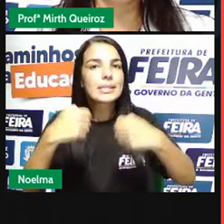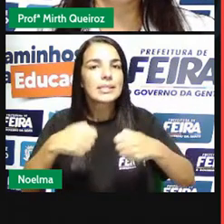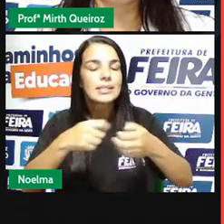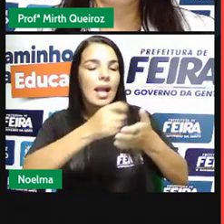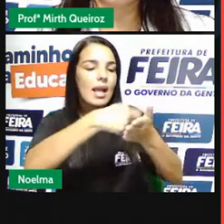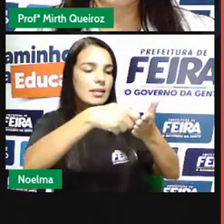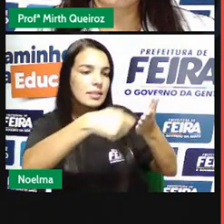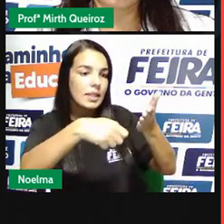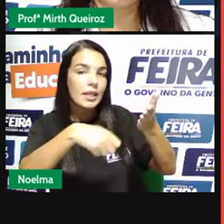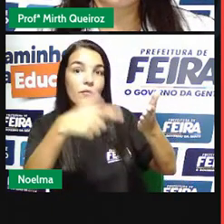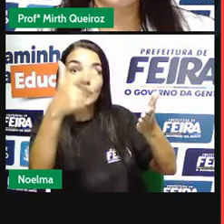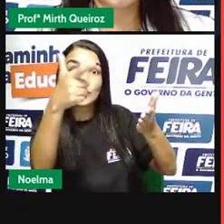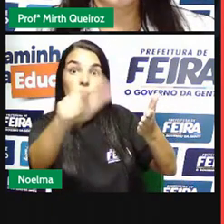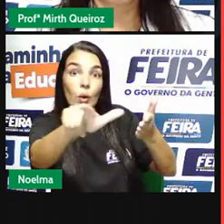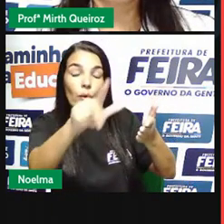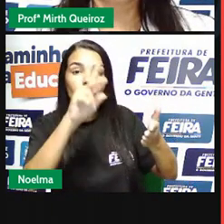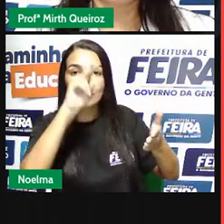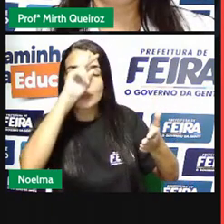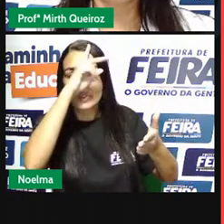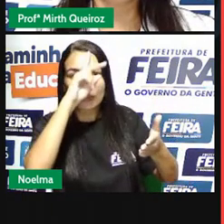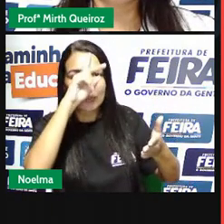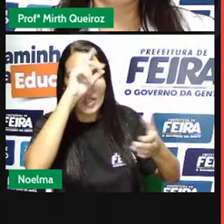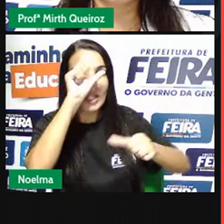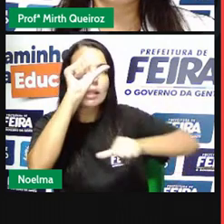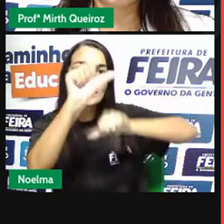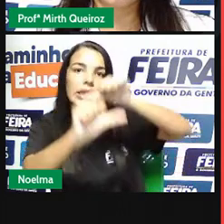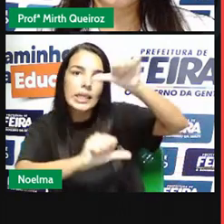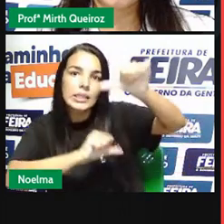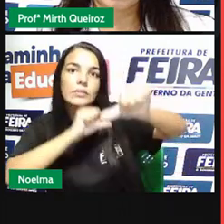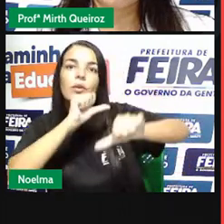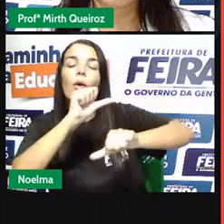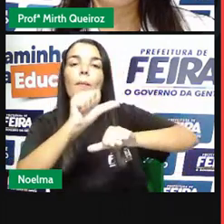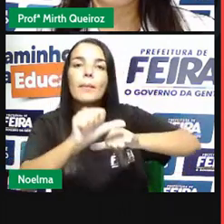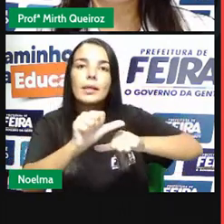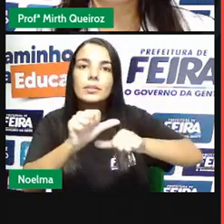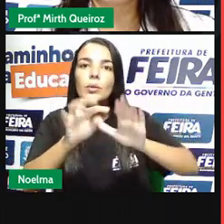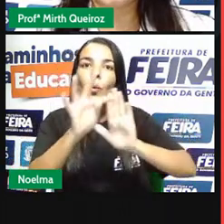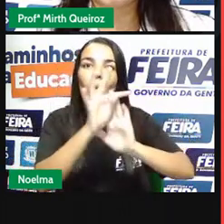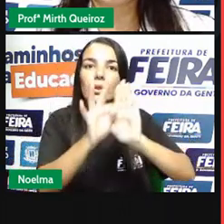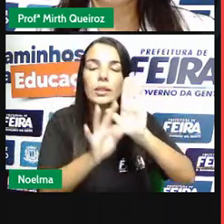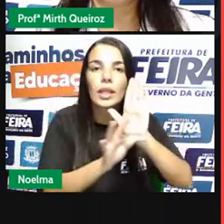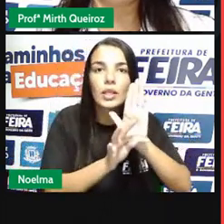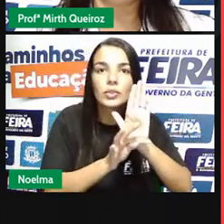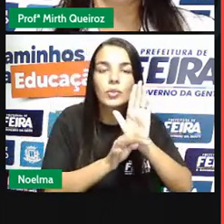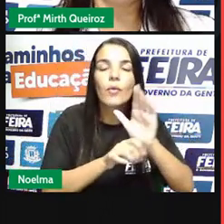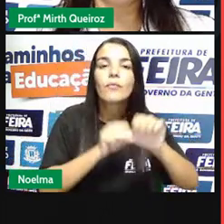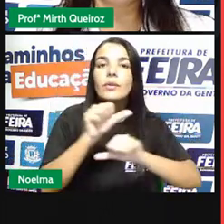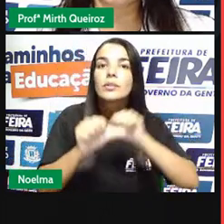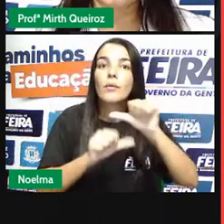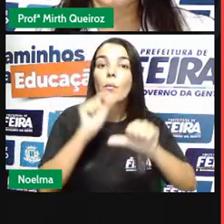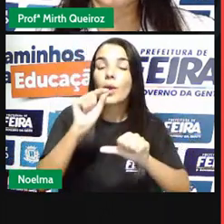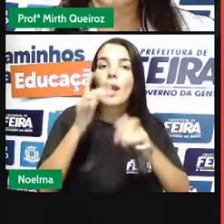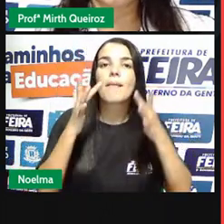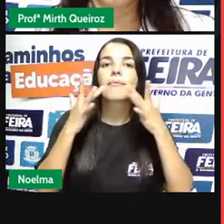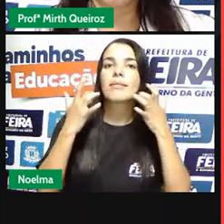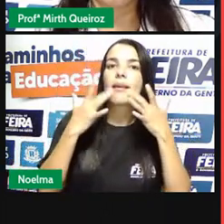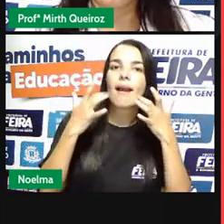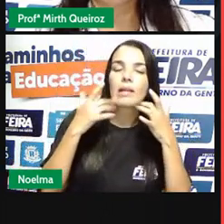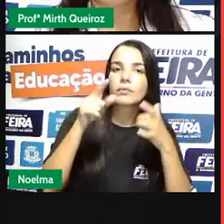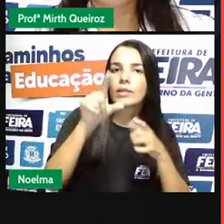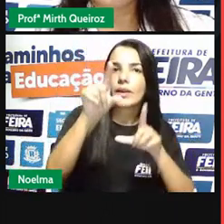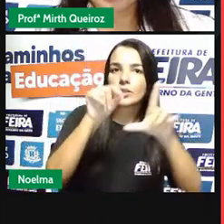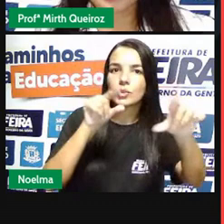deverão reescrever um ponto transformando o texto original em uma peça de teatro ou seja vocês vão escolher